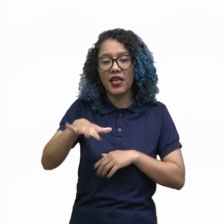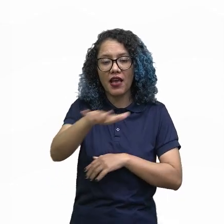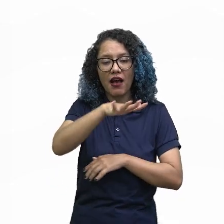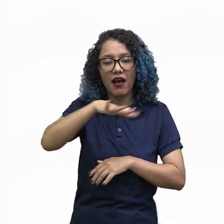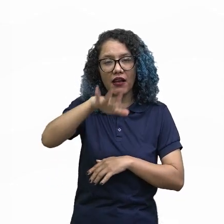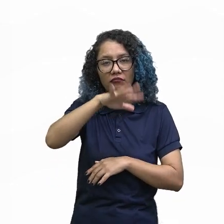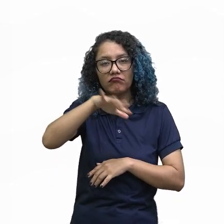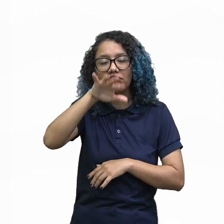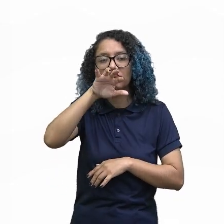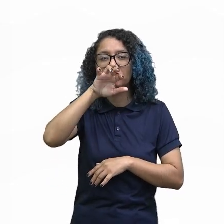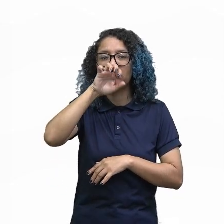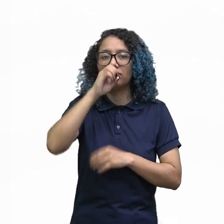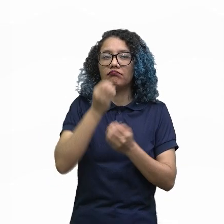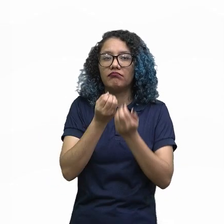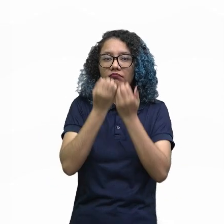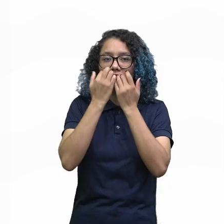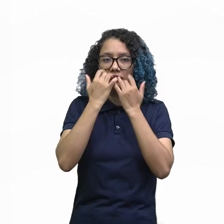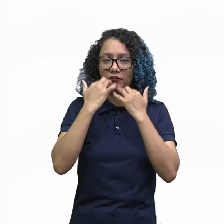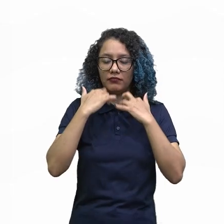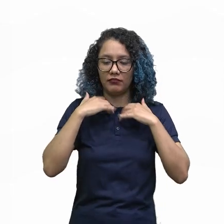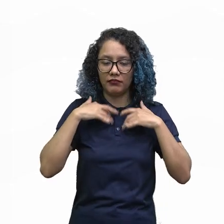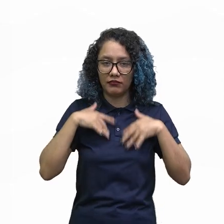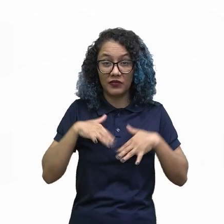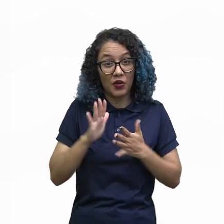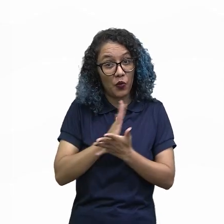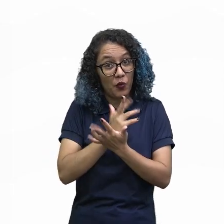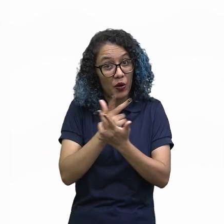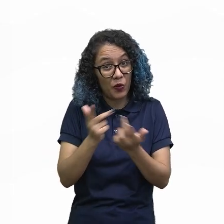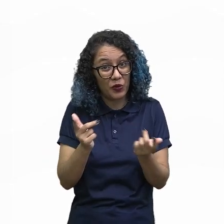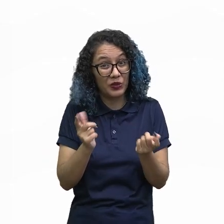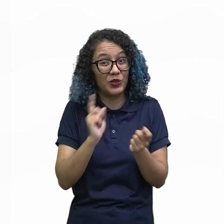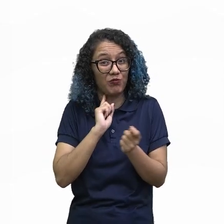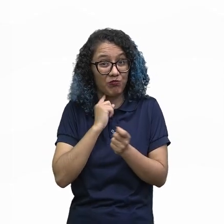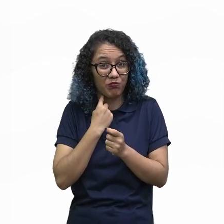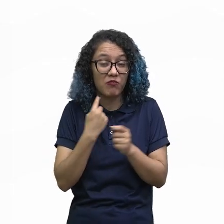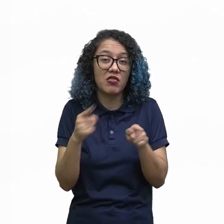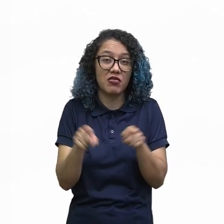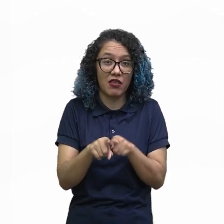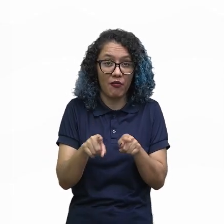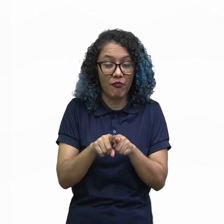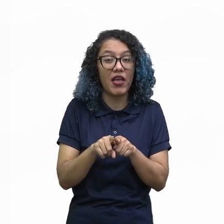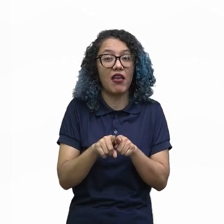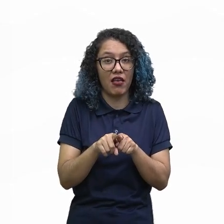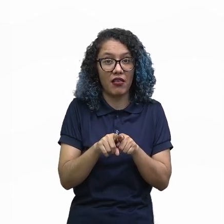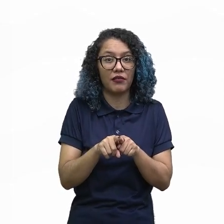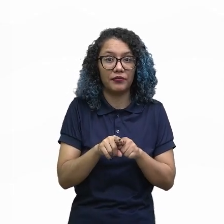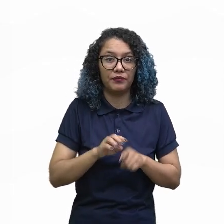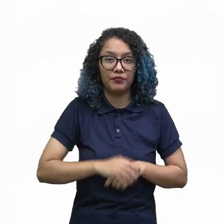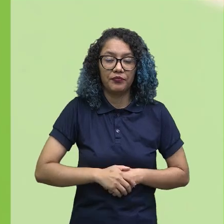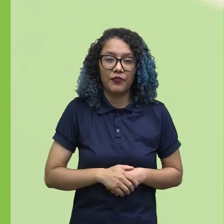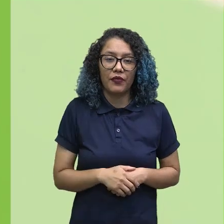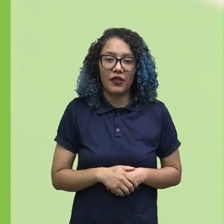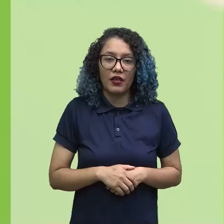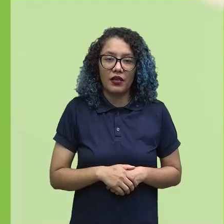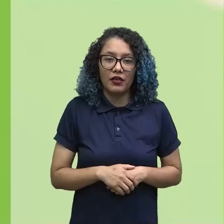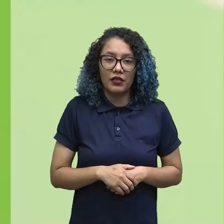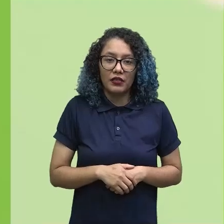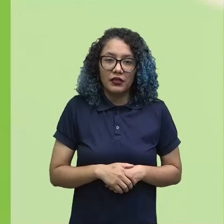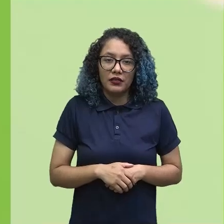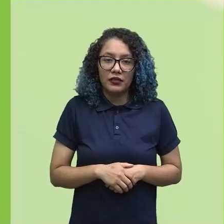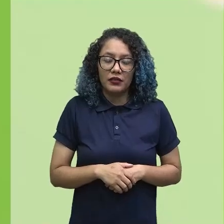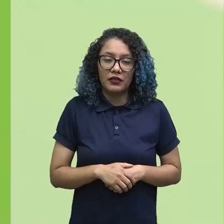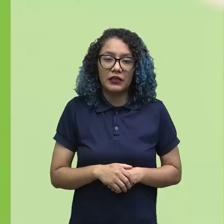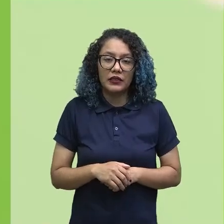inspirar ali, para dentro dos meus pulmões, algo que esteja contaminado, né? Então, a gente está ali sempre tendo